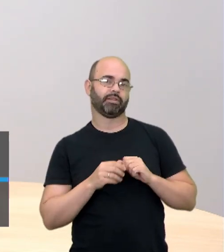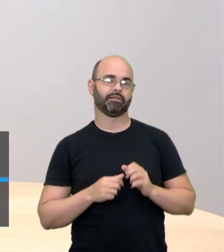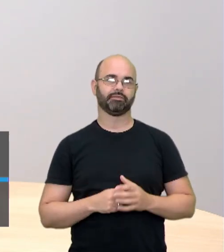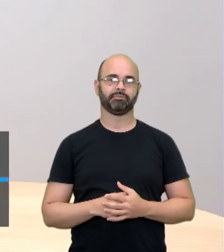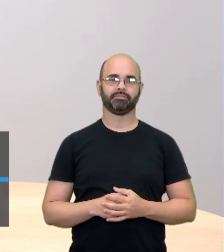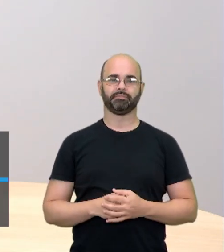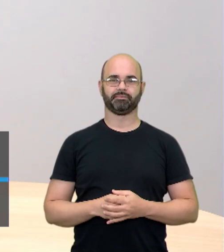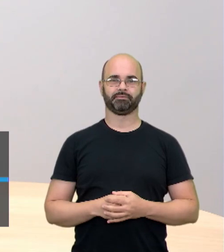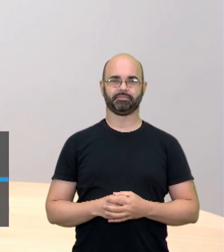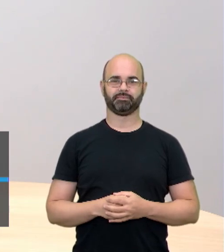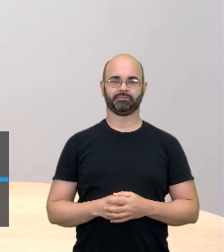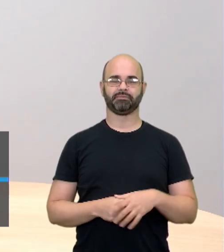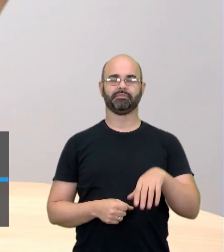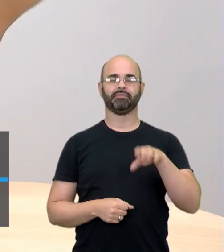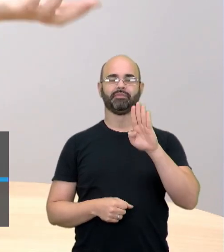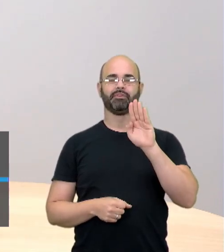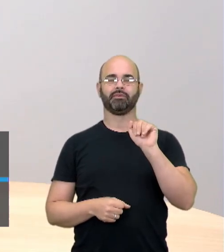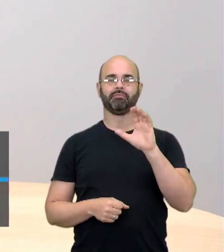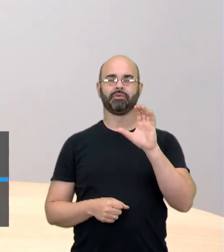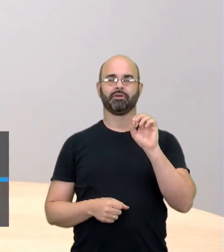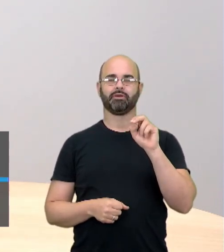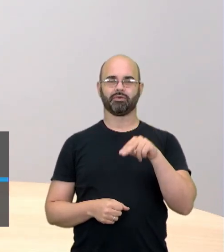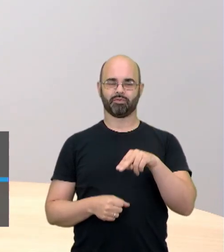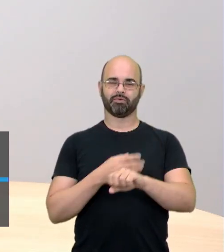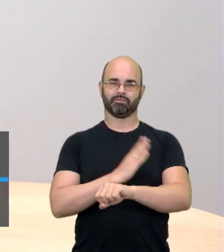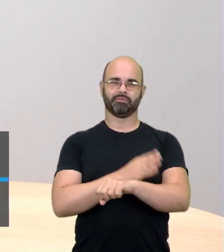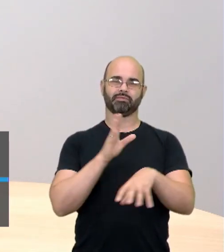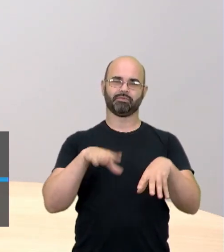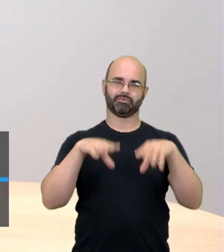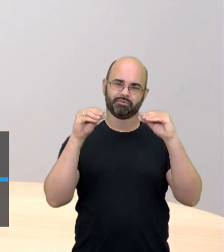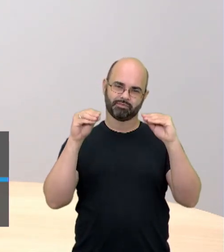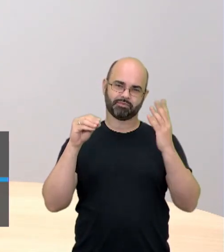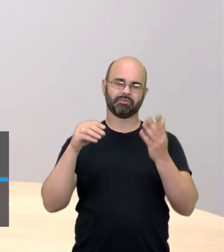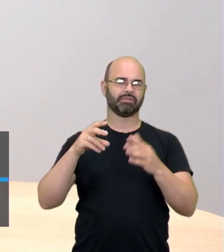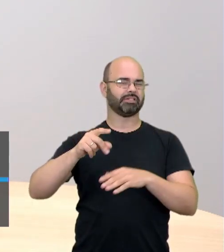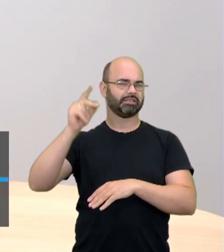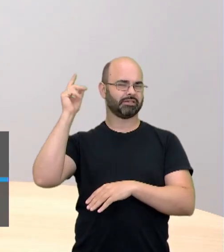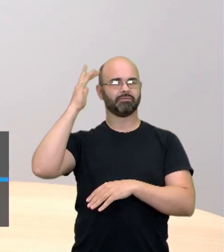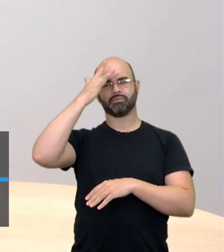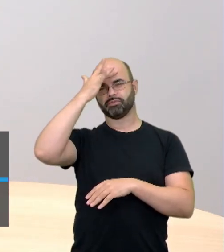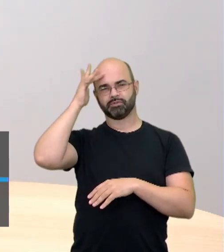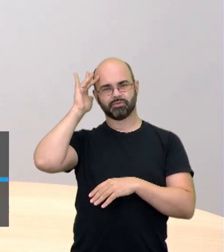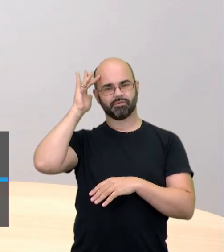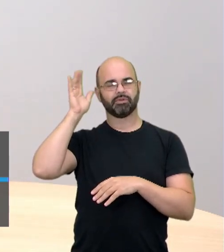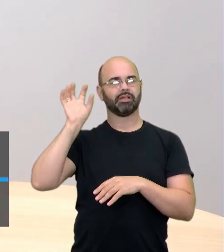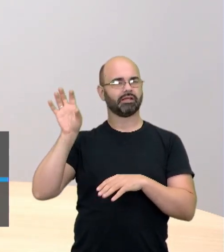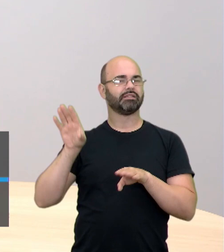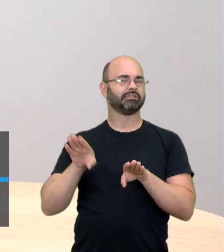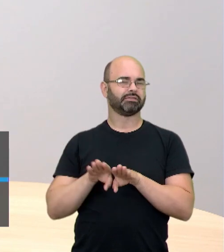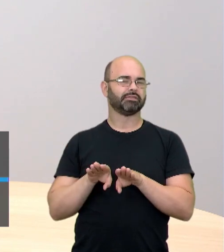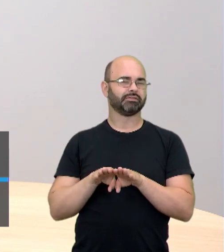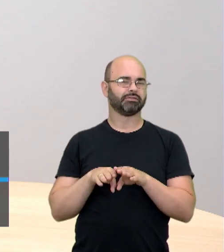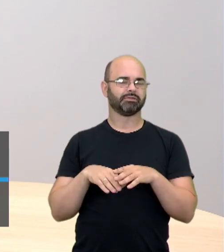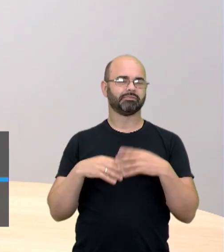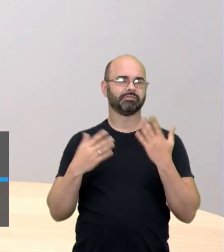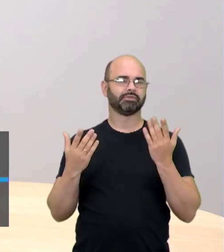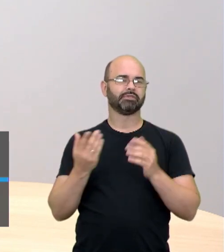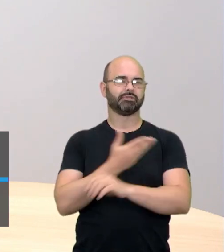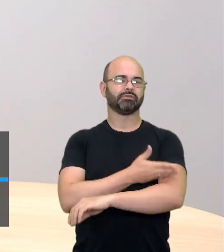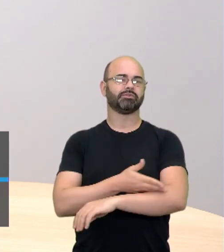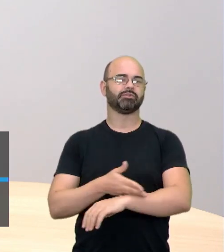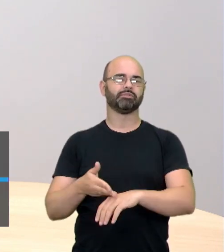da Idade Média, ou melhor, da Antiguidade, da Idade Média, eles praticavam o que se chamava de